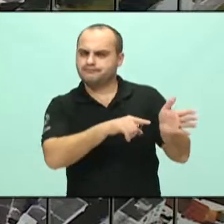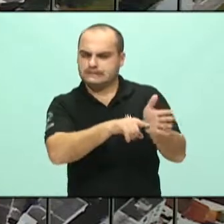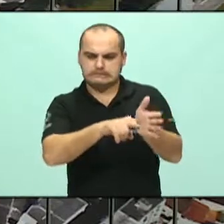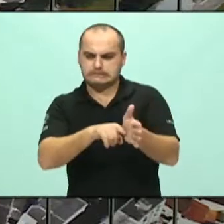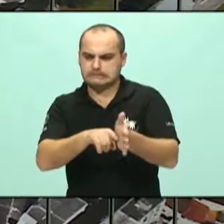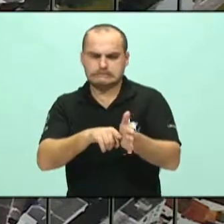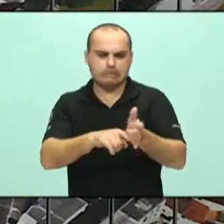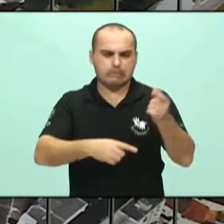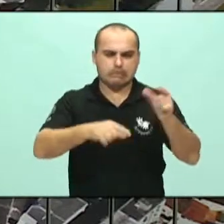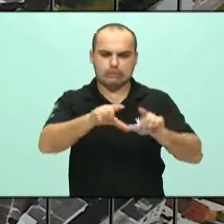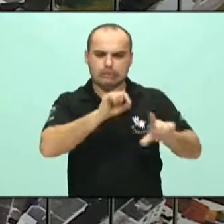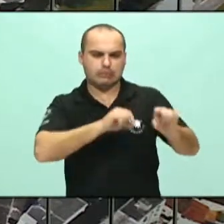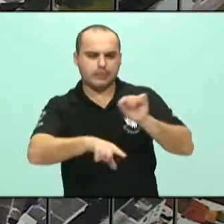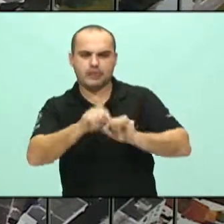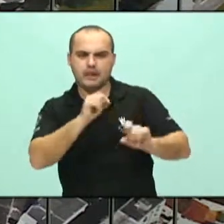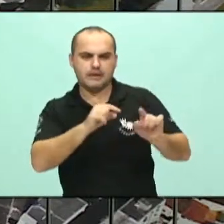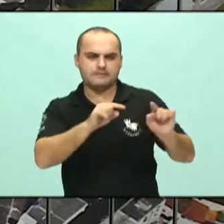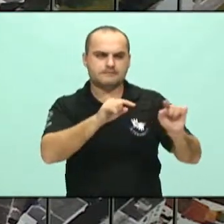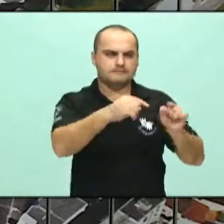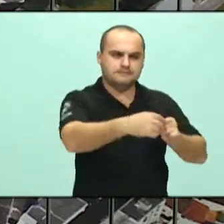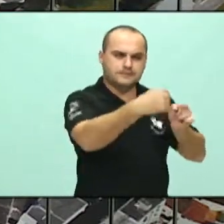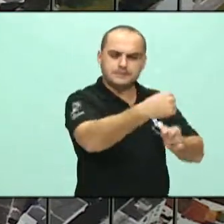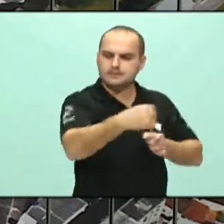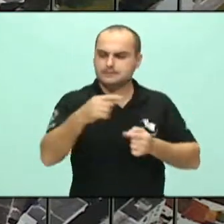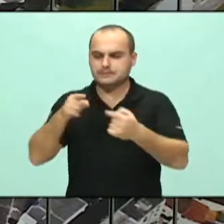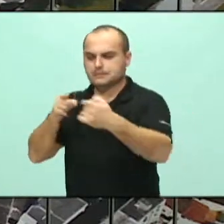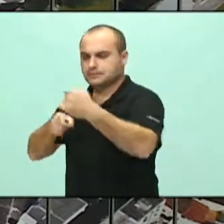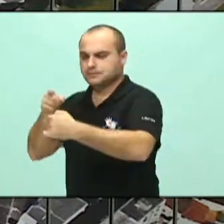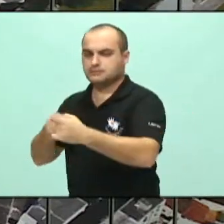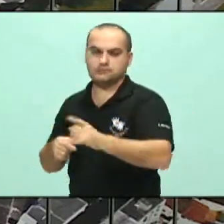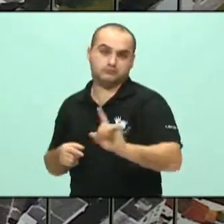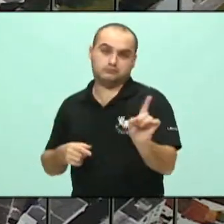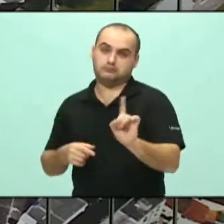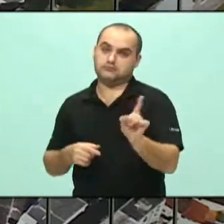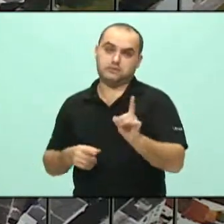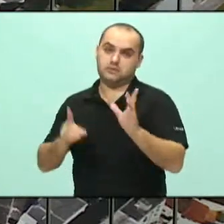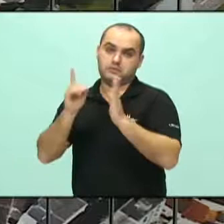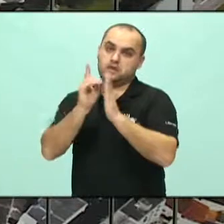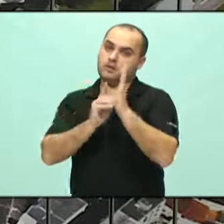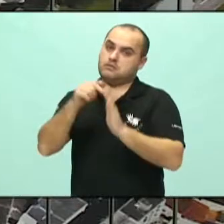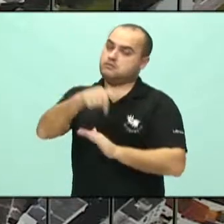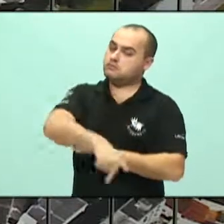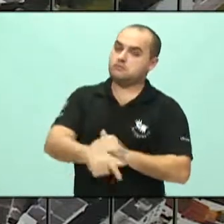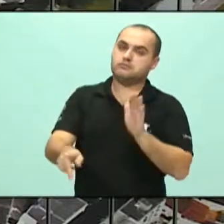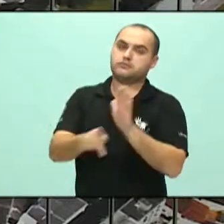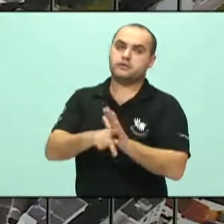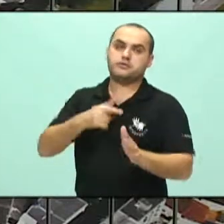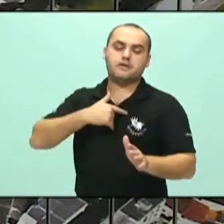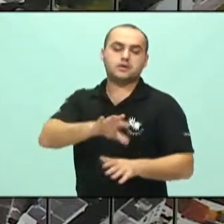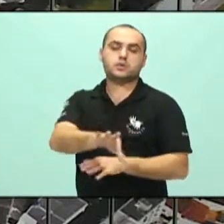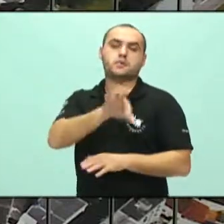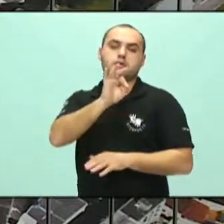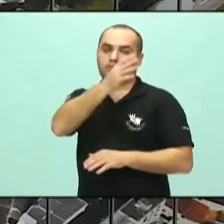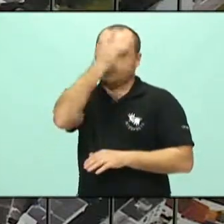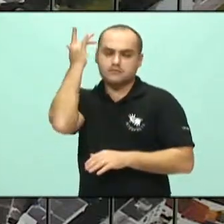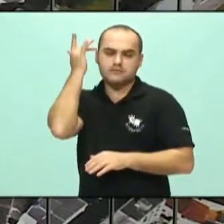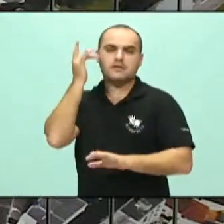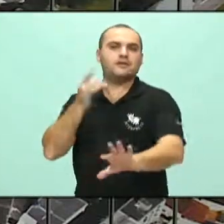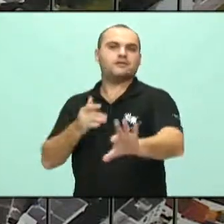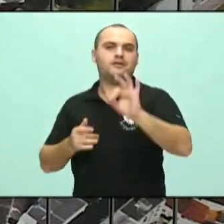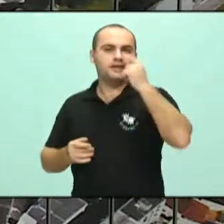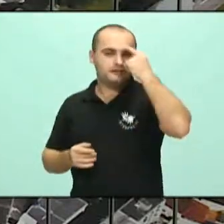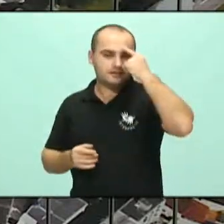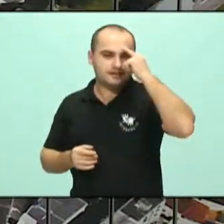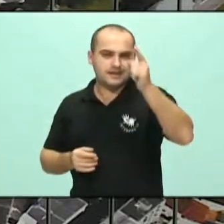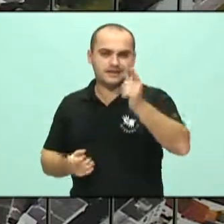fazer. Não é um decreto da Câmara que vai decidir escolher o fundador da cidade. Então escolheram a data de instalação